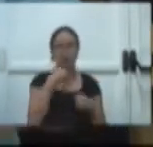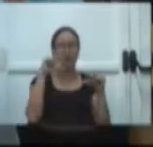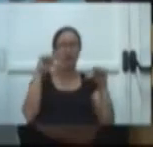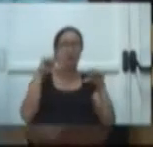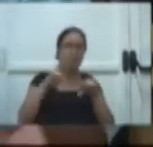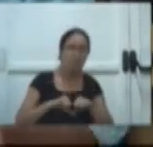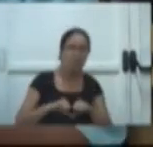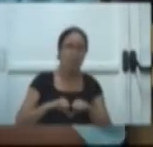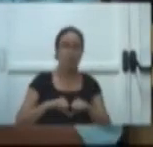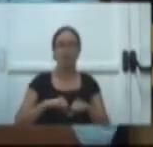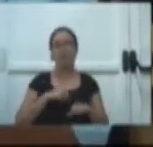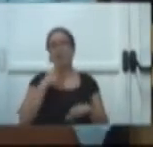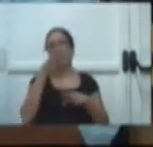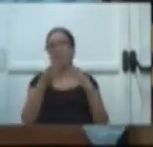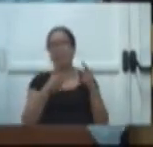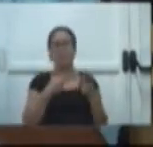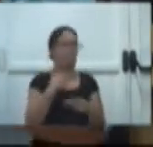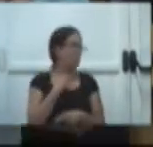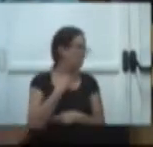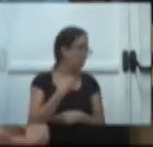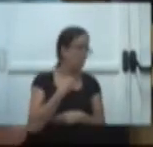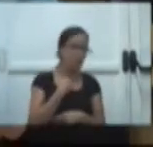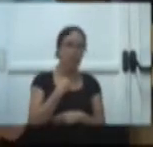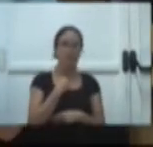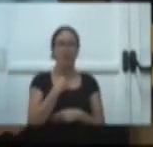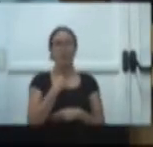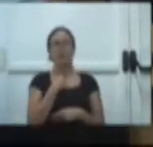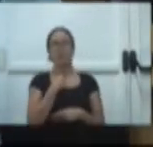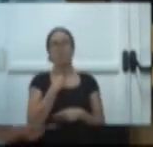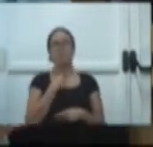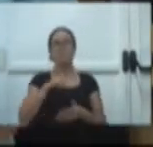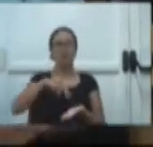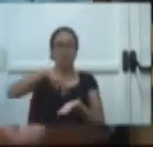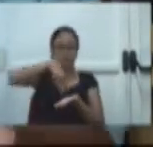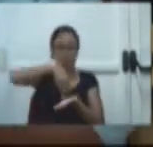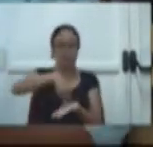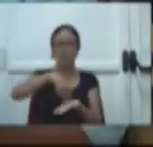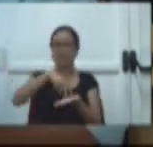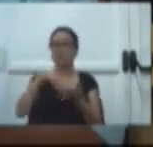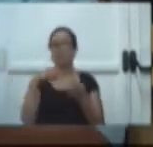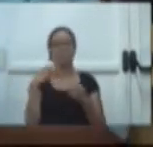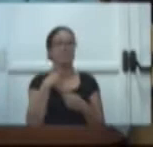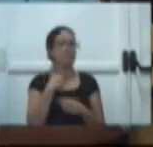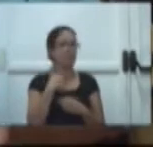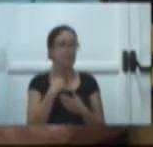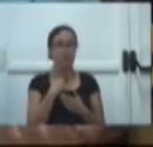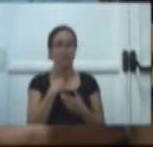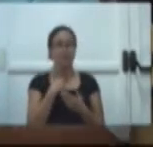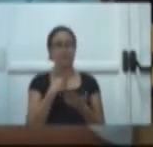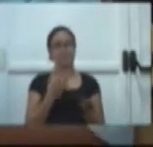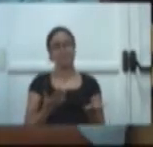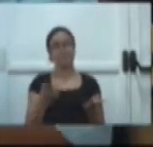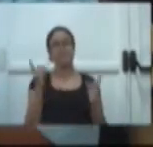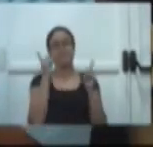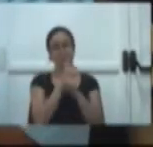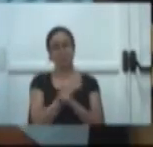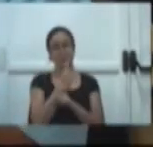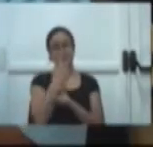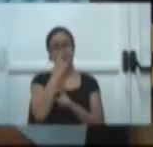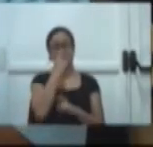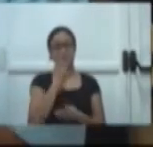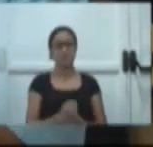falar, para abrir a boca, para cuspir. Ontem, minha filha, 2 horas da tarde,